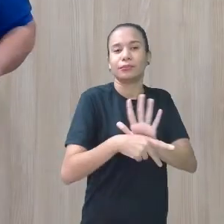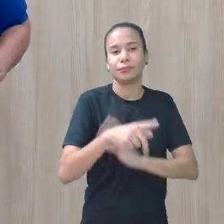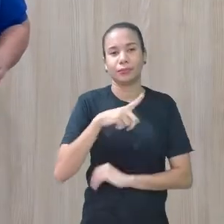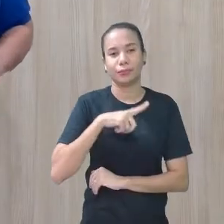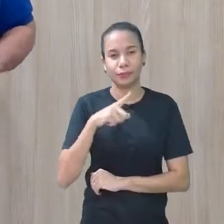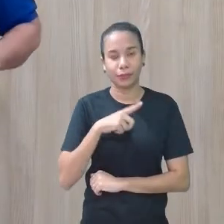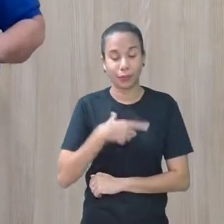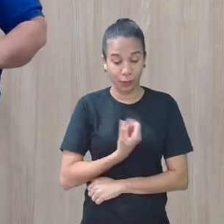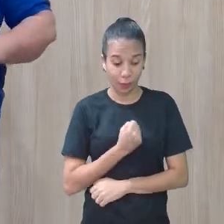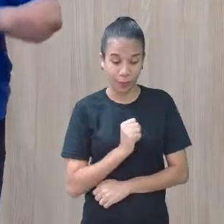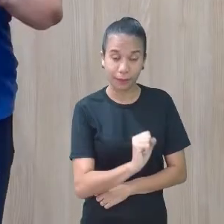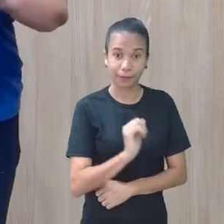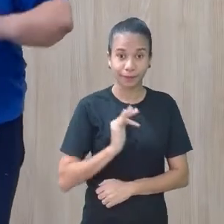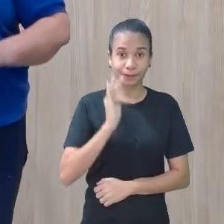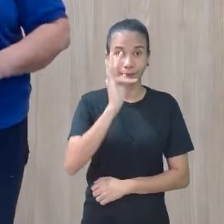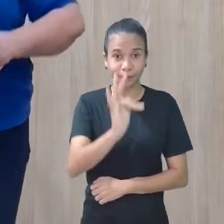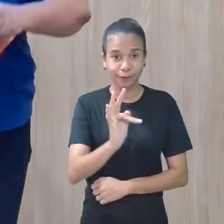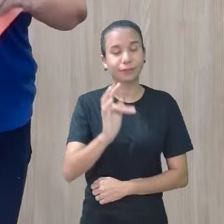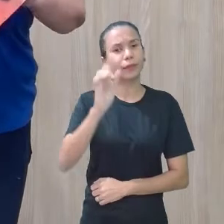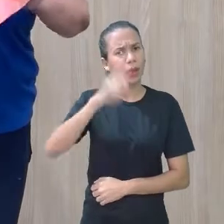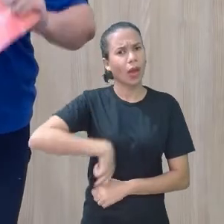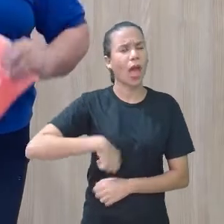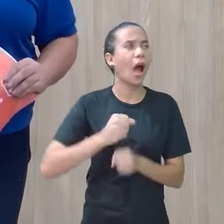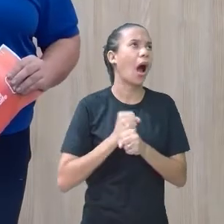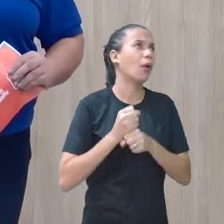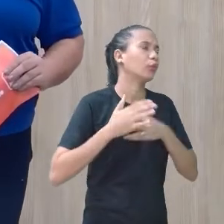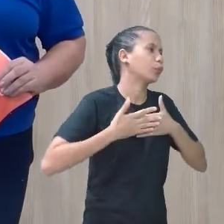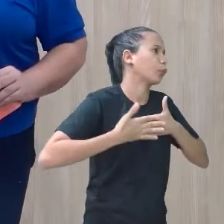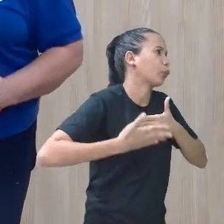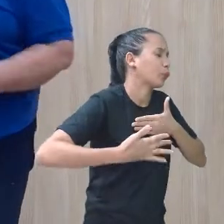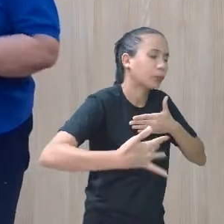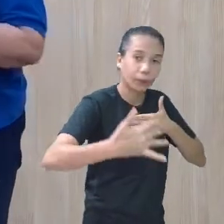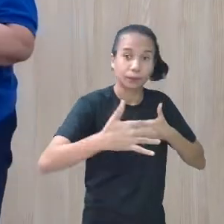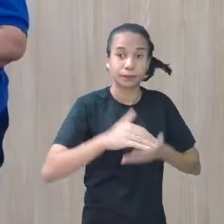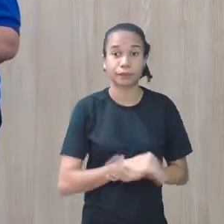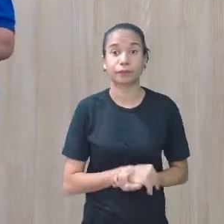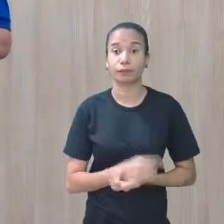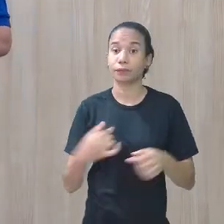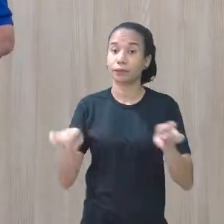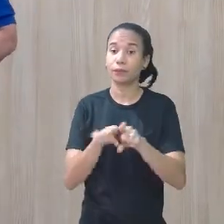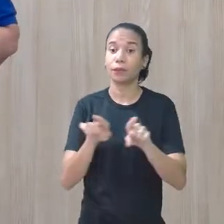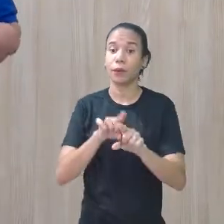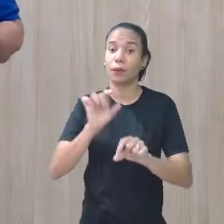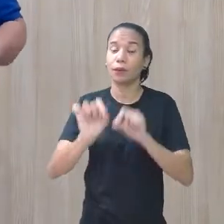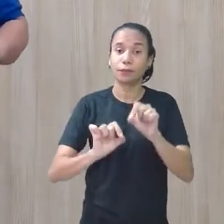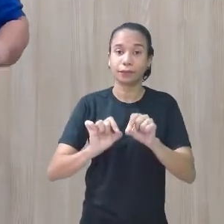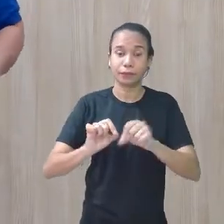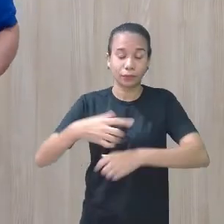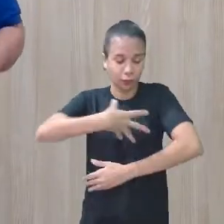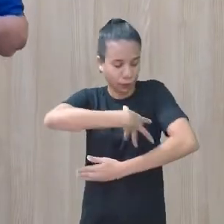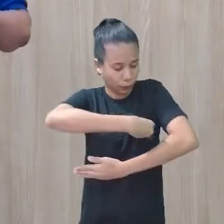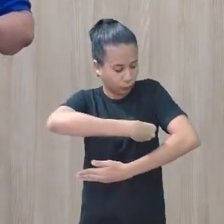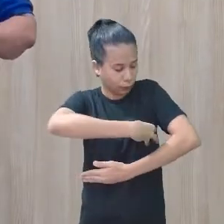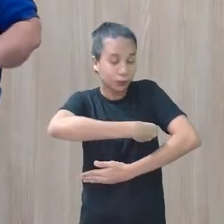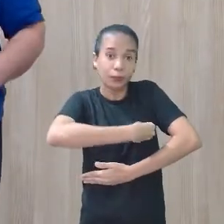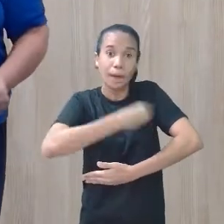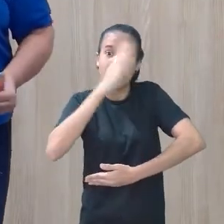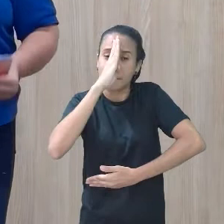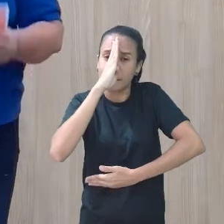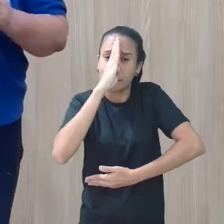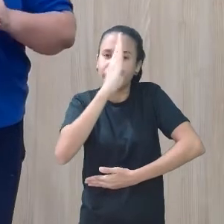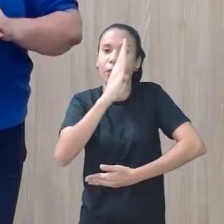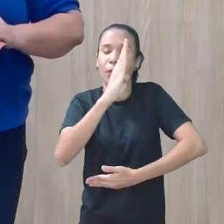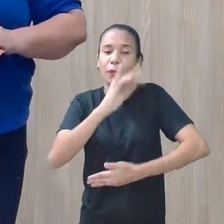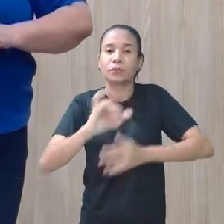nos defender futuramente. Isso vai durar pela nossa vida inteira. A questão também do leite materno,